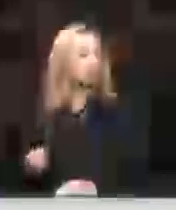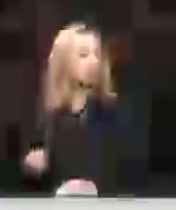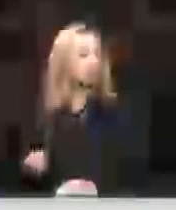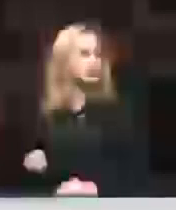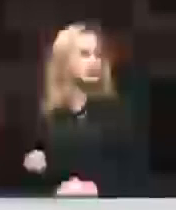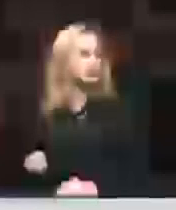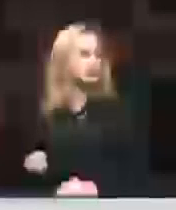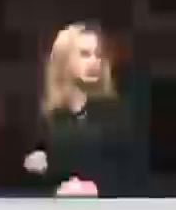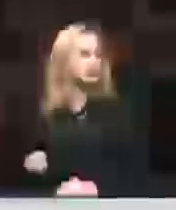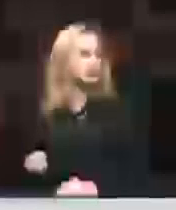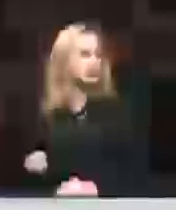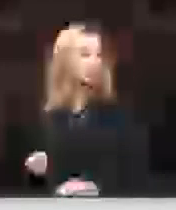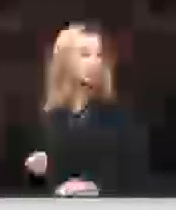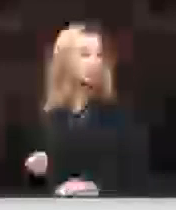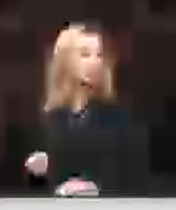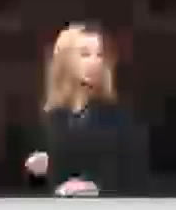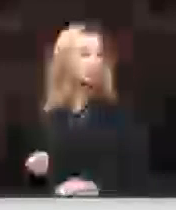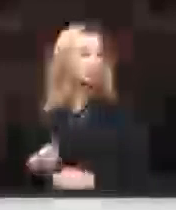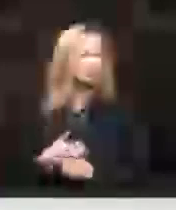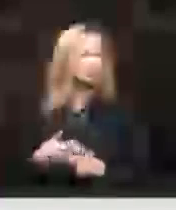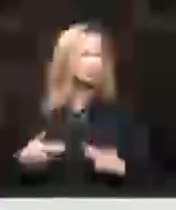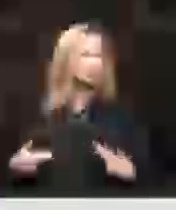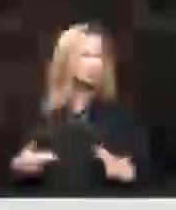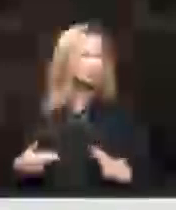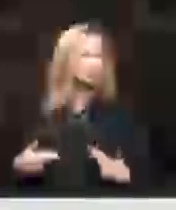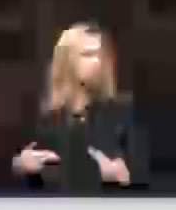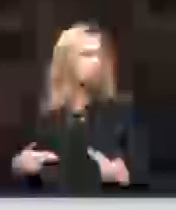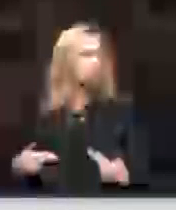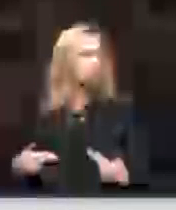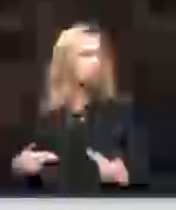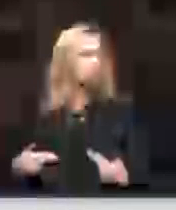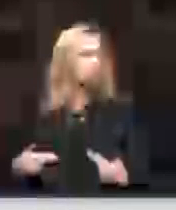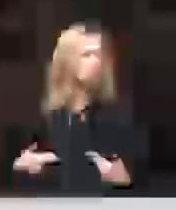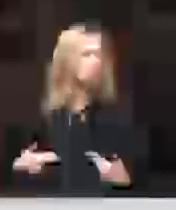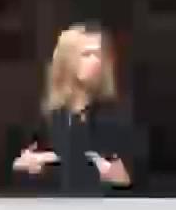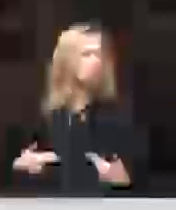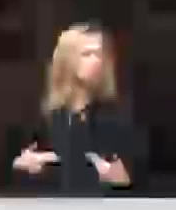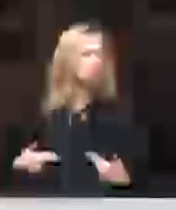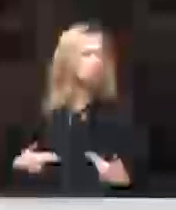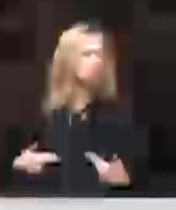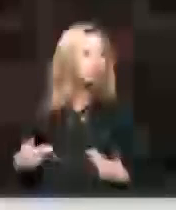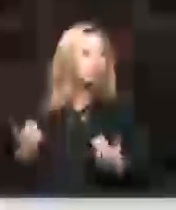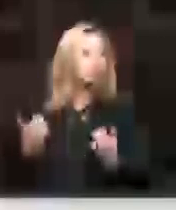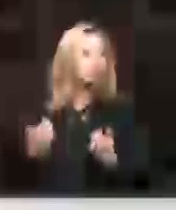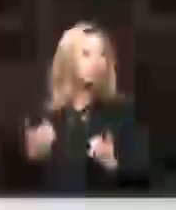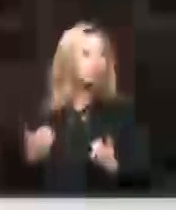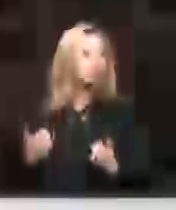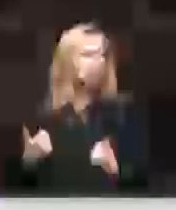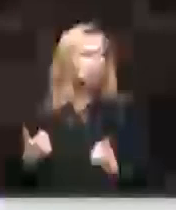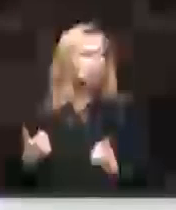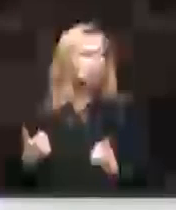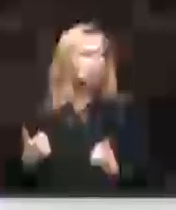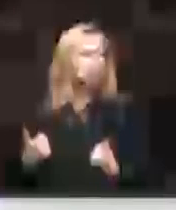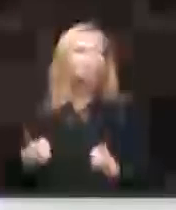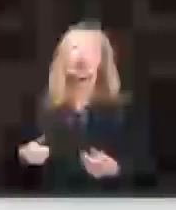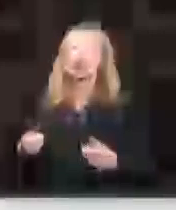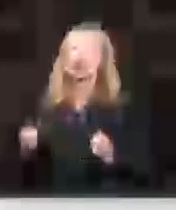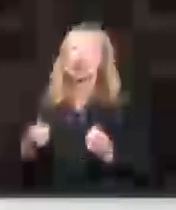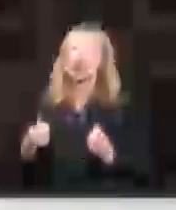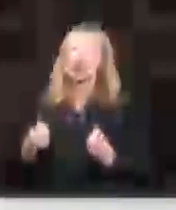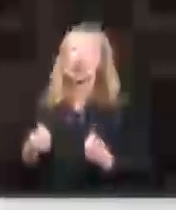República oriundo do Exército Brasileiro, seja um presidente entreguista. Podemos ter